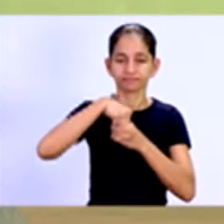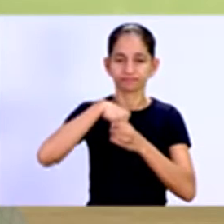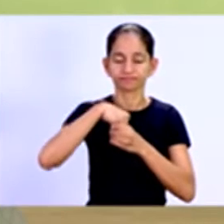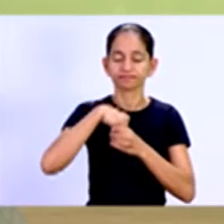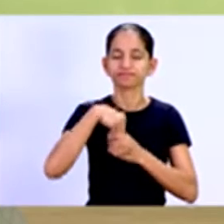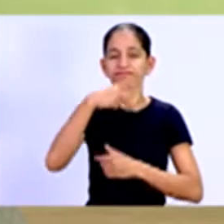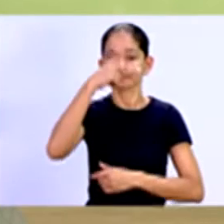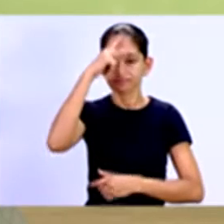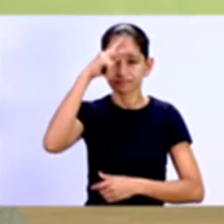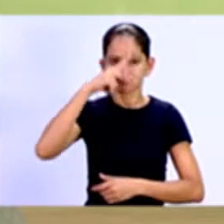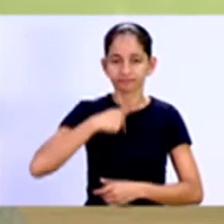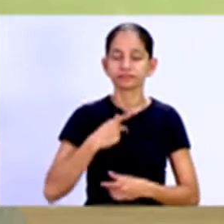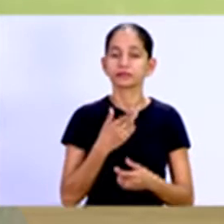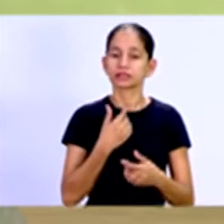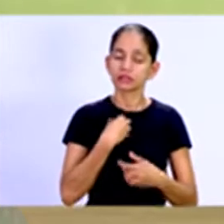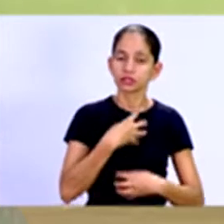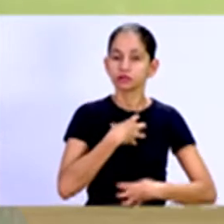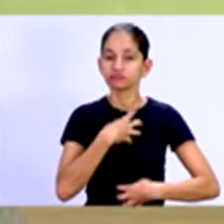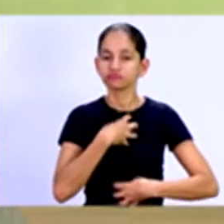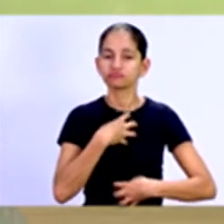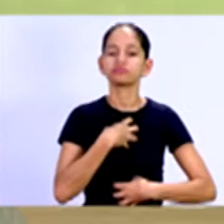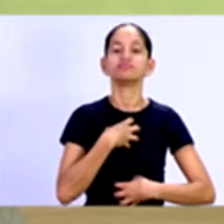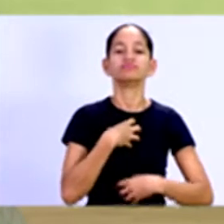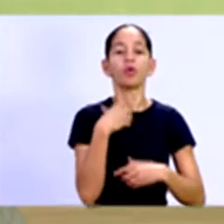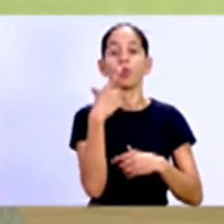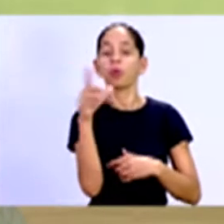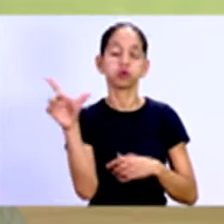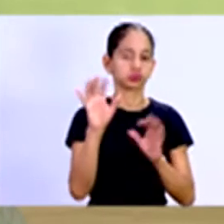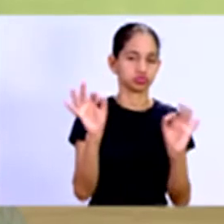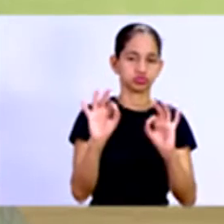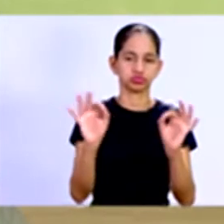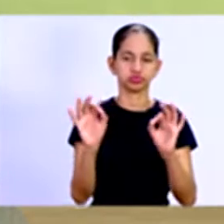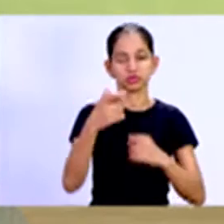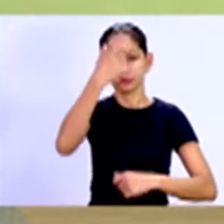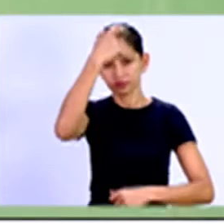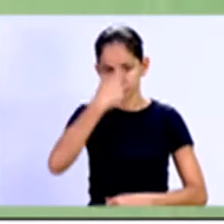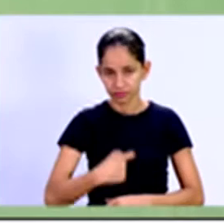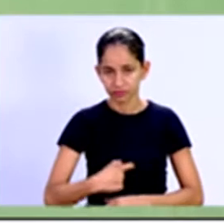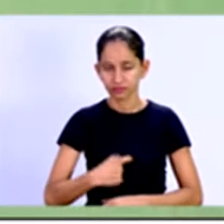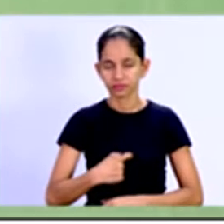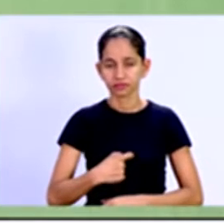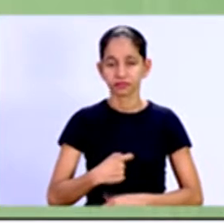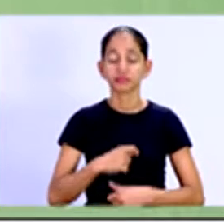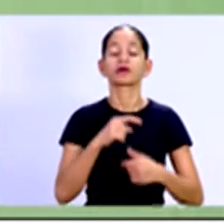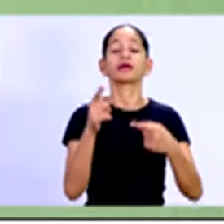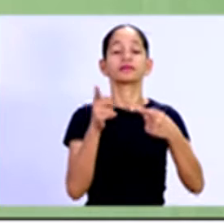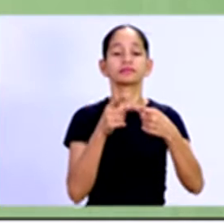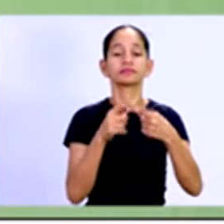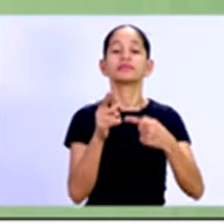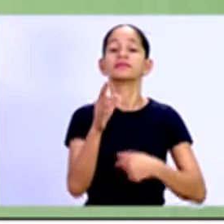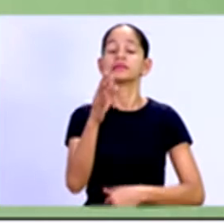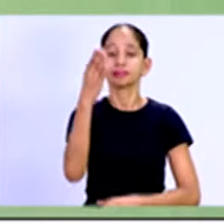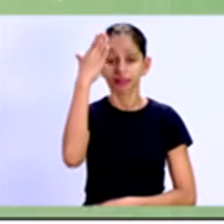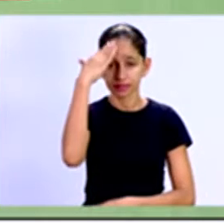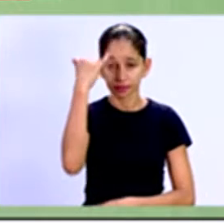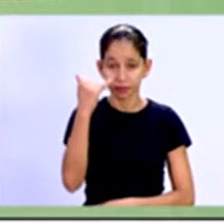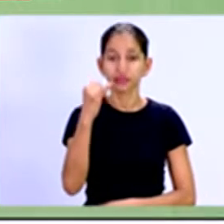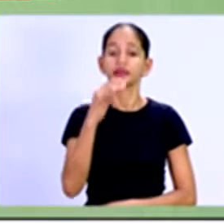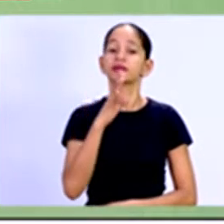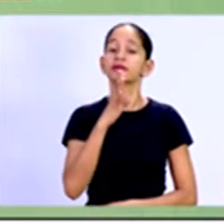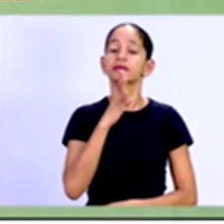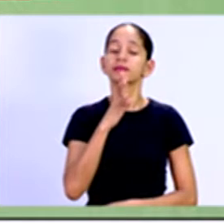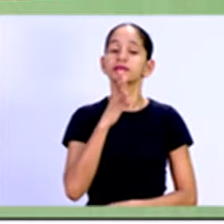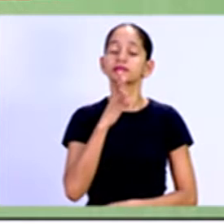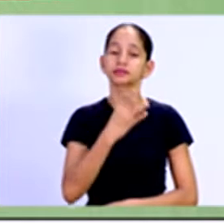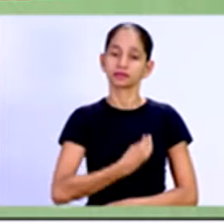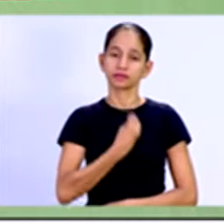de meio termo. As virtudes se identificam com a sabedoria, né? E o vício